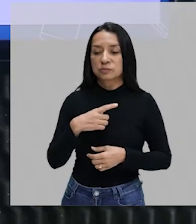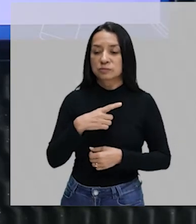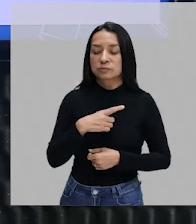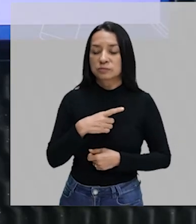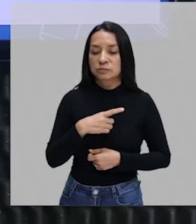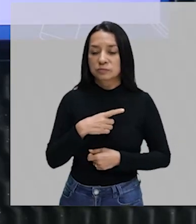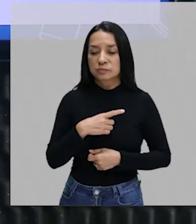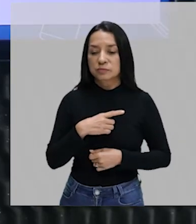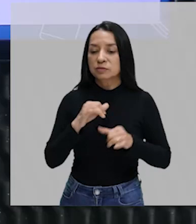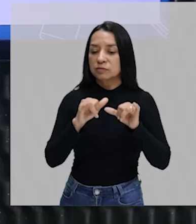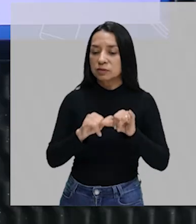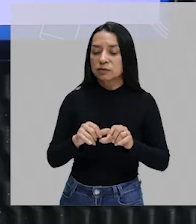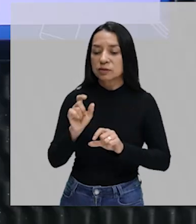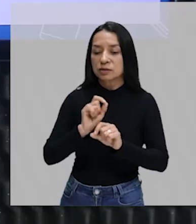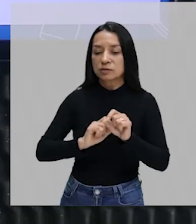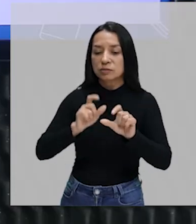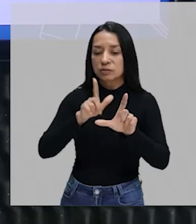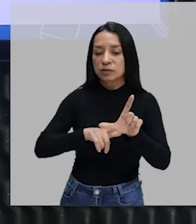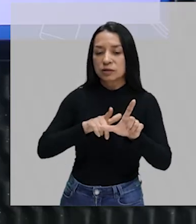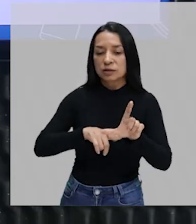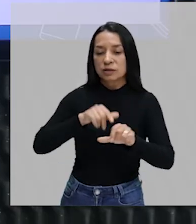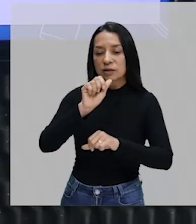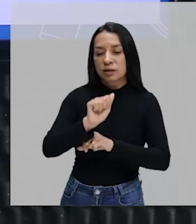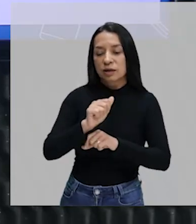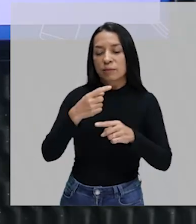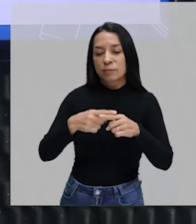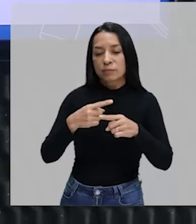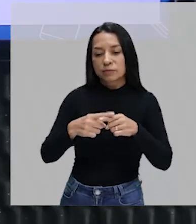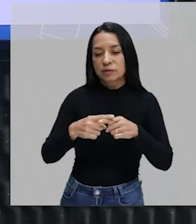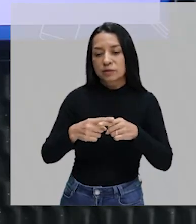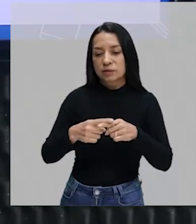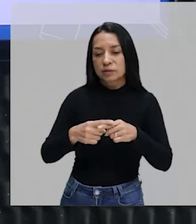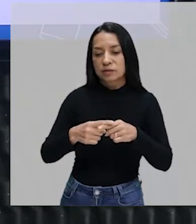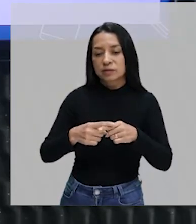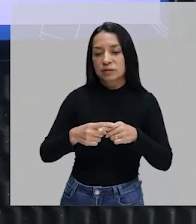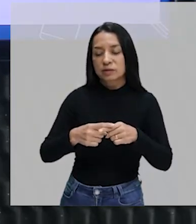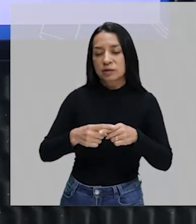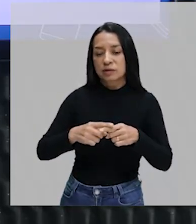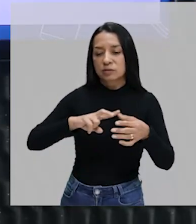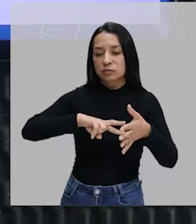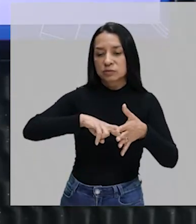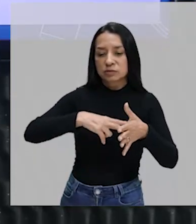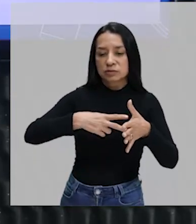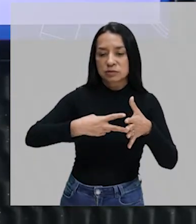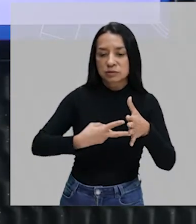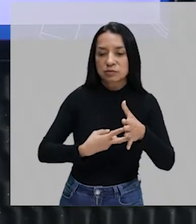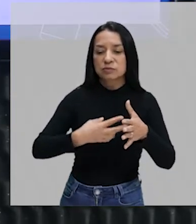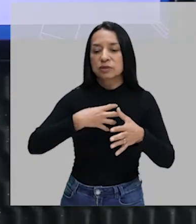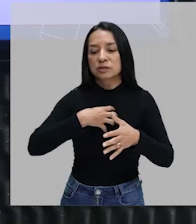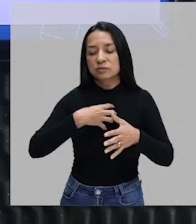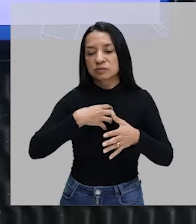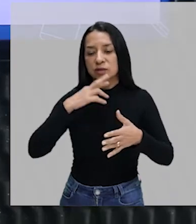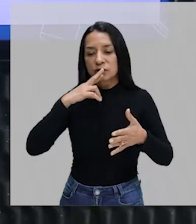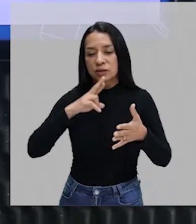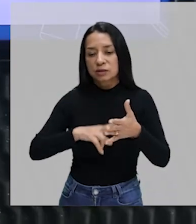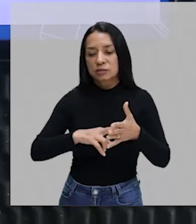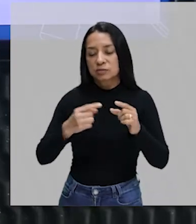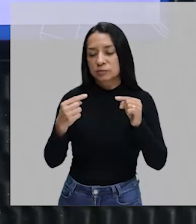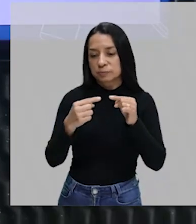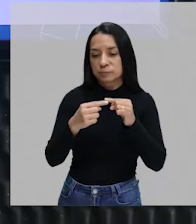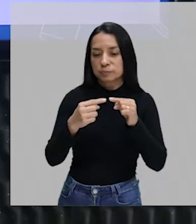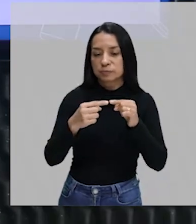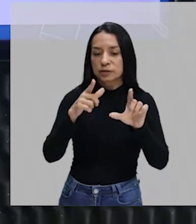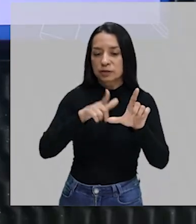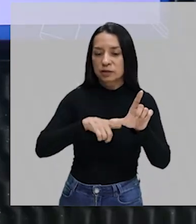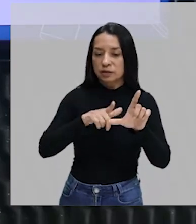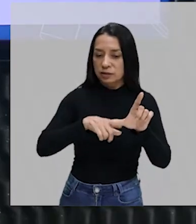gente ficaria aqui com a letra A, porque veria realmente as impressões dos sentidos. Seria uma resposta bem adequada. A letra